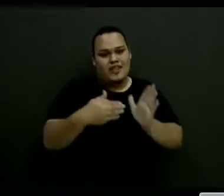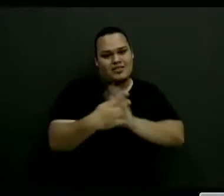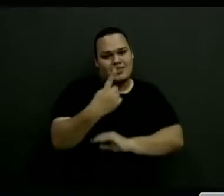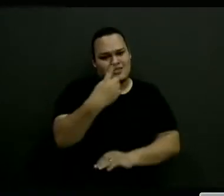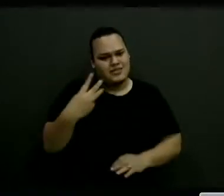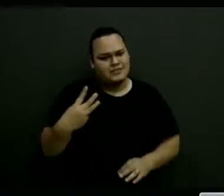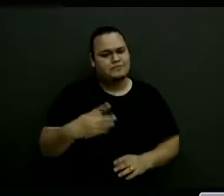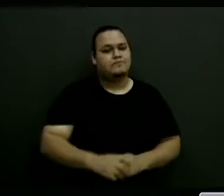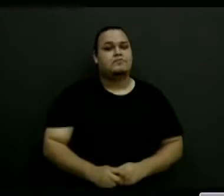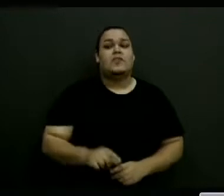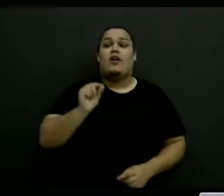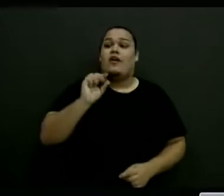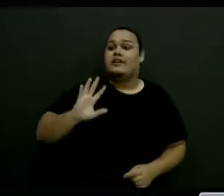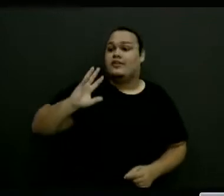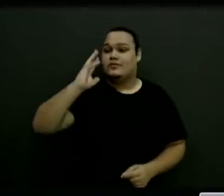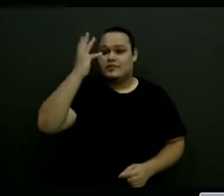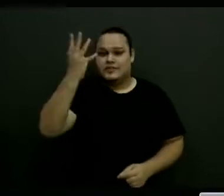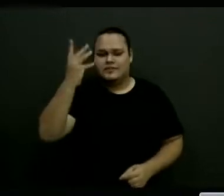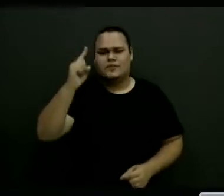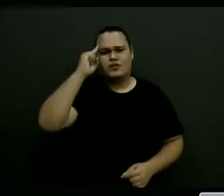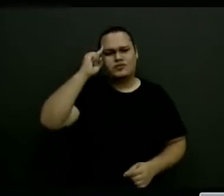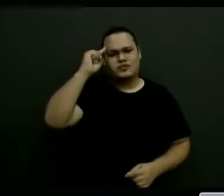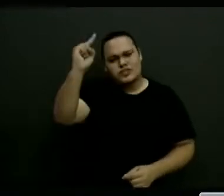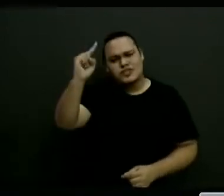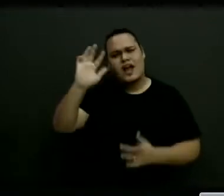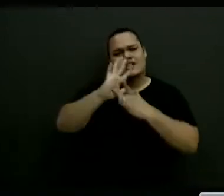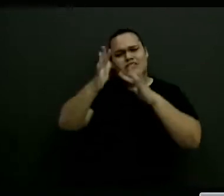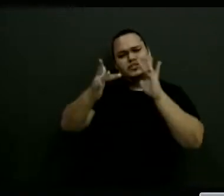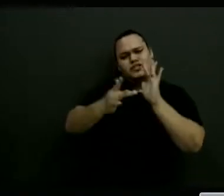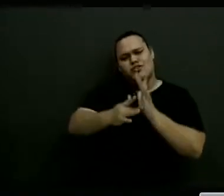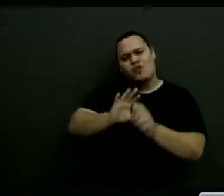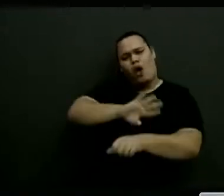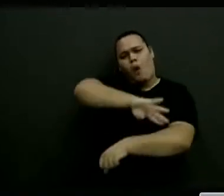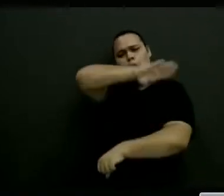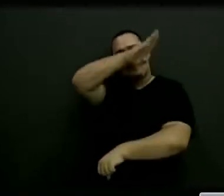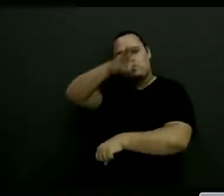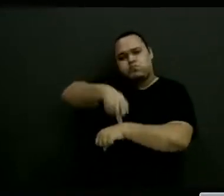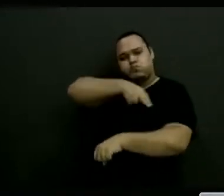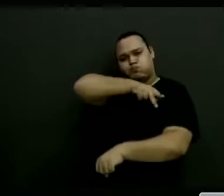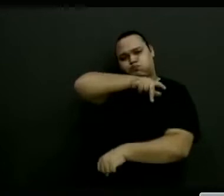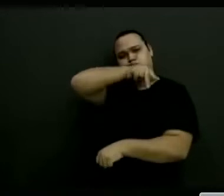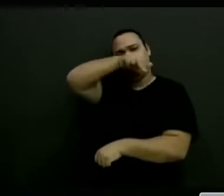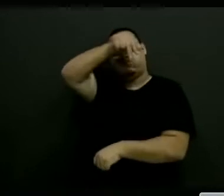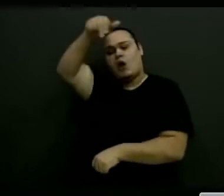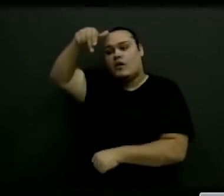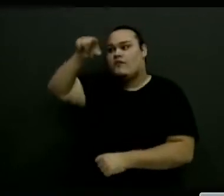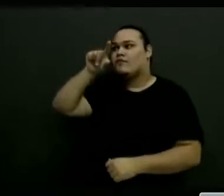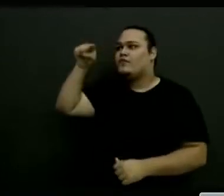Nesses dias ele foi ao monte para orar e passou toda a noite em oração a Deus.